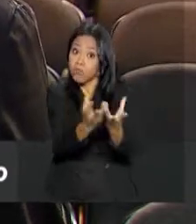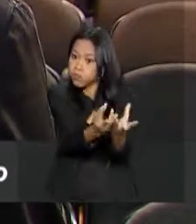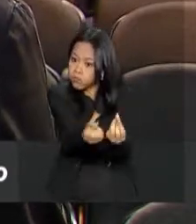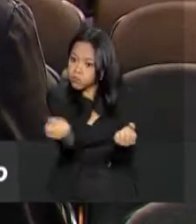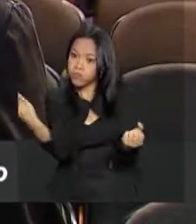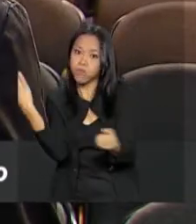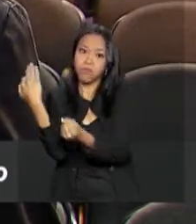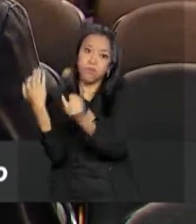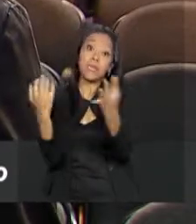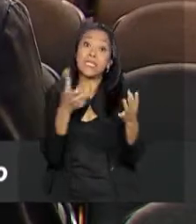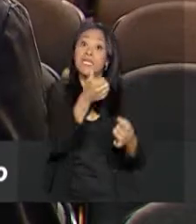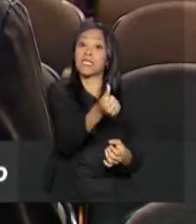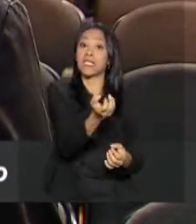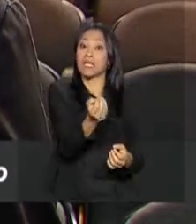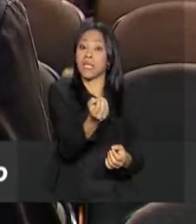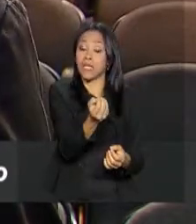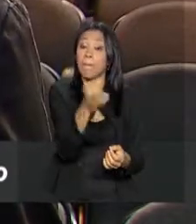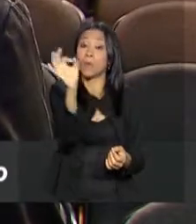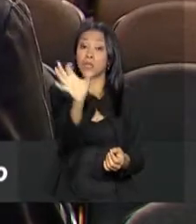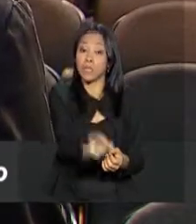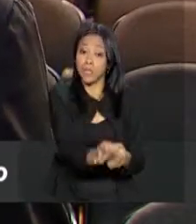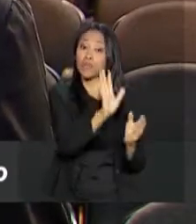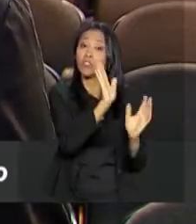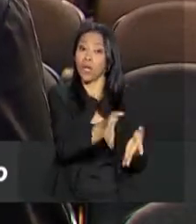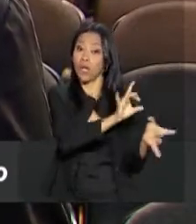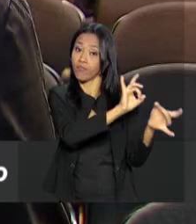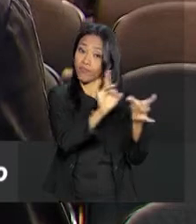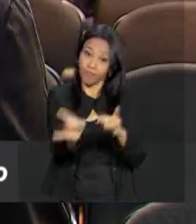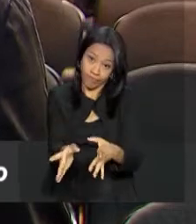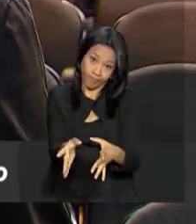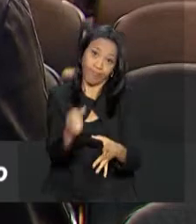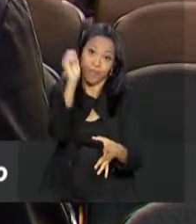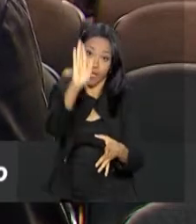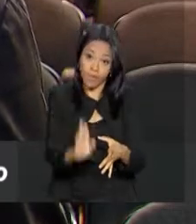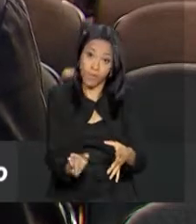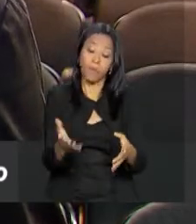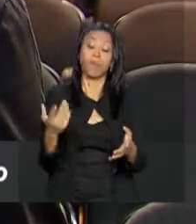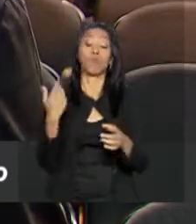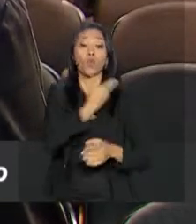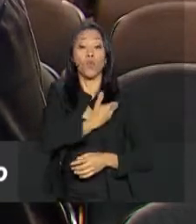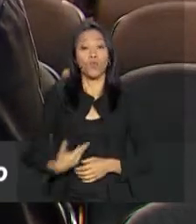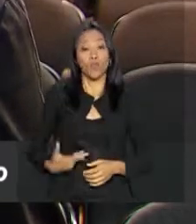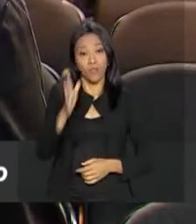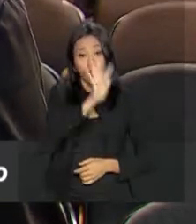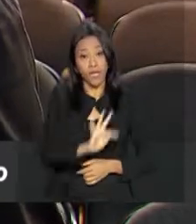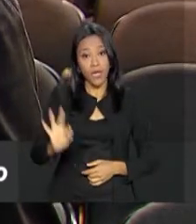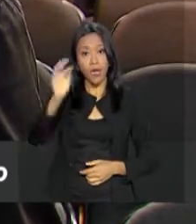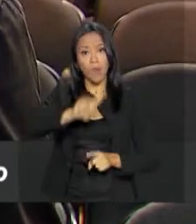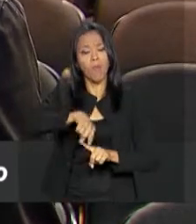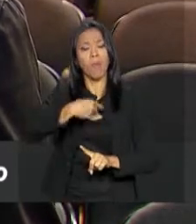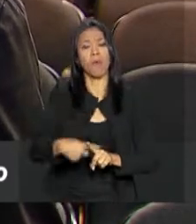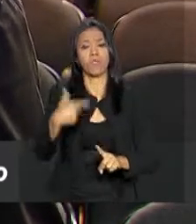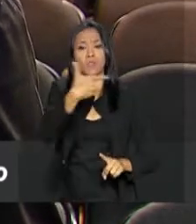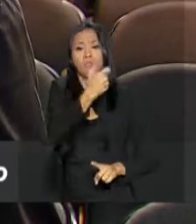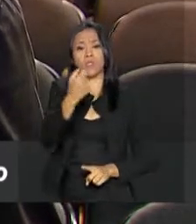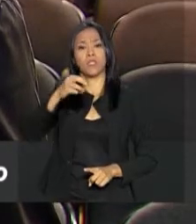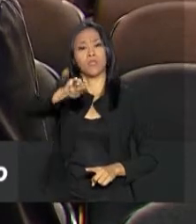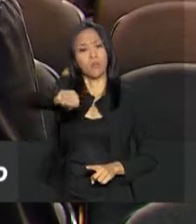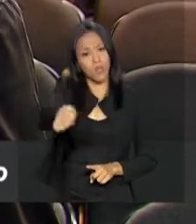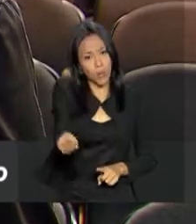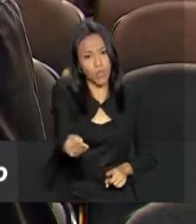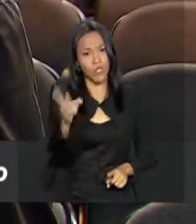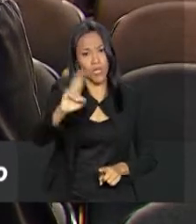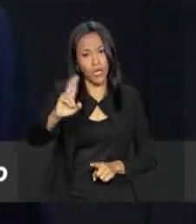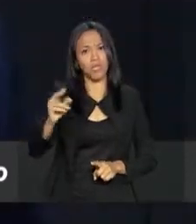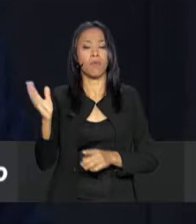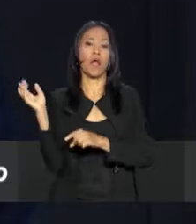60% deles já deixaram o país o governo federal investiu mais de 200 milhões de reais nas ações de